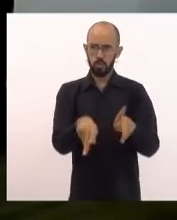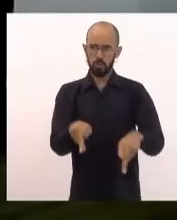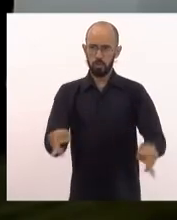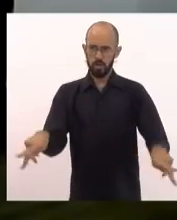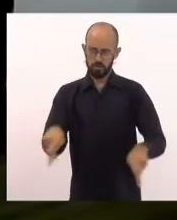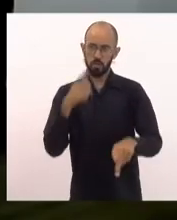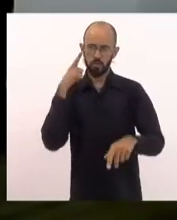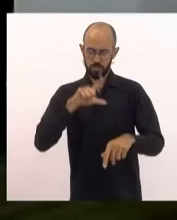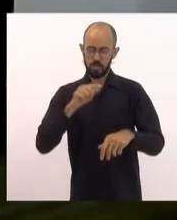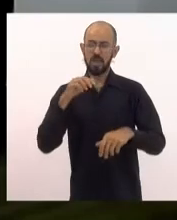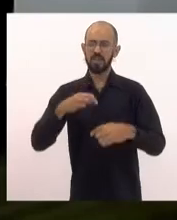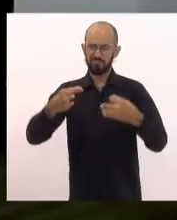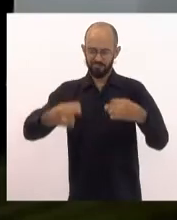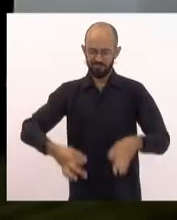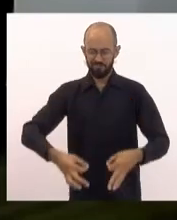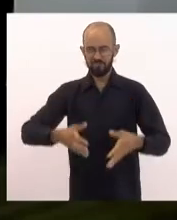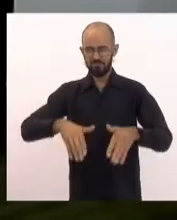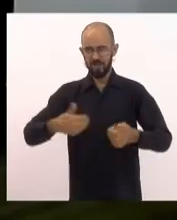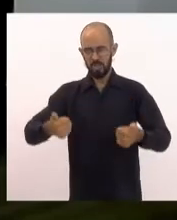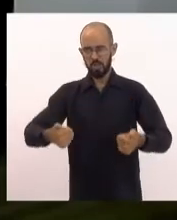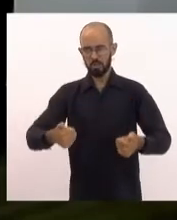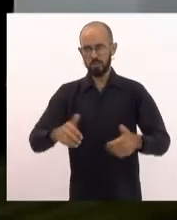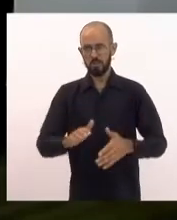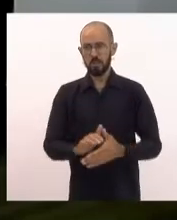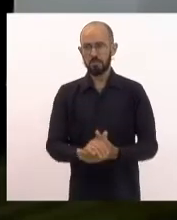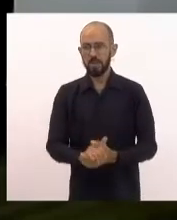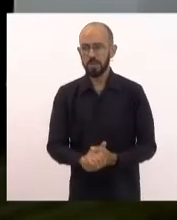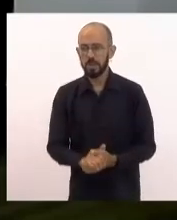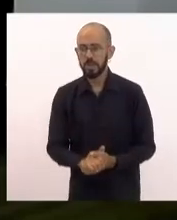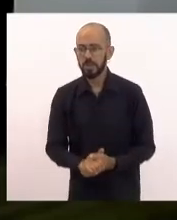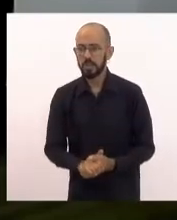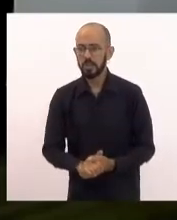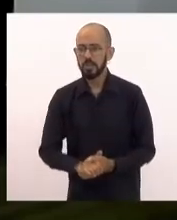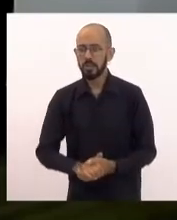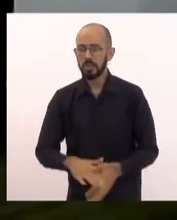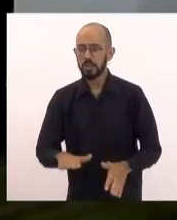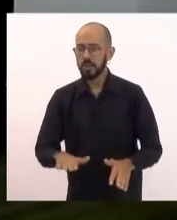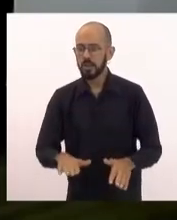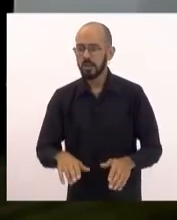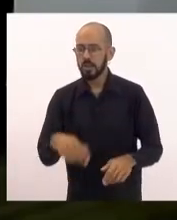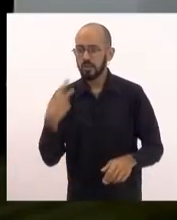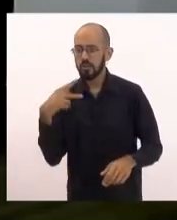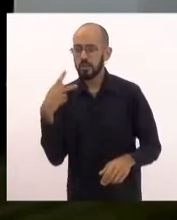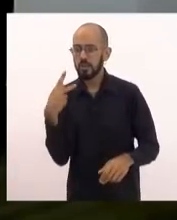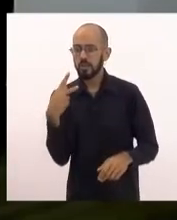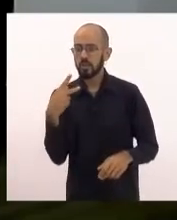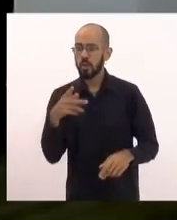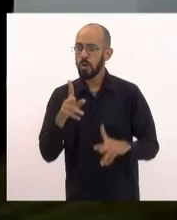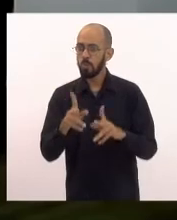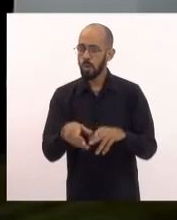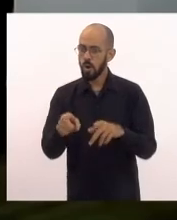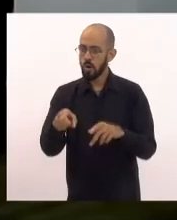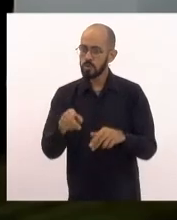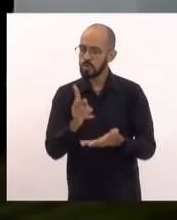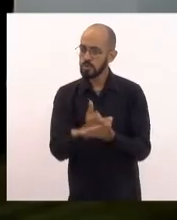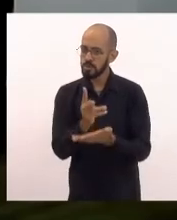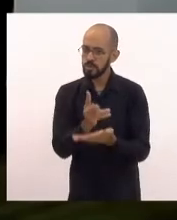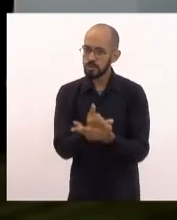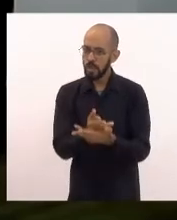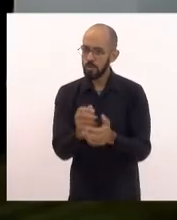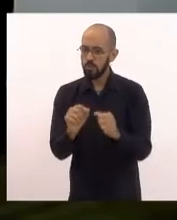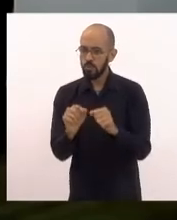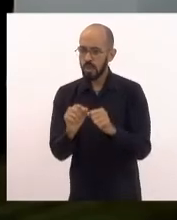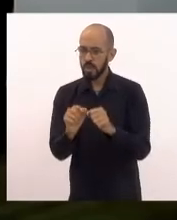acertar é maior. E assim estamos fazendo. Durante o mandato, como vereador, sempre exercemos um mandato